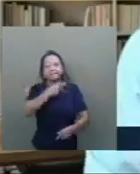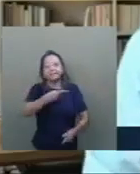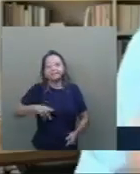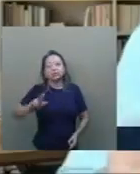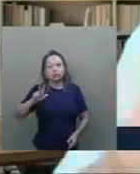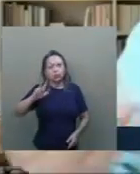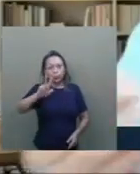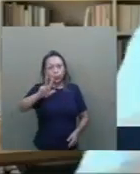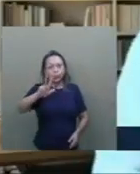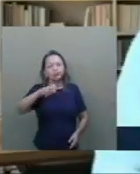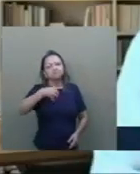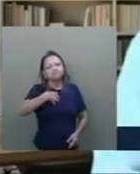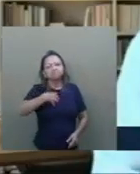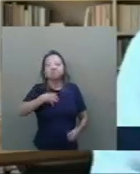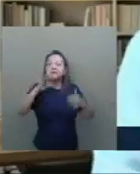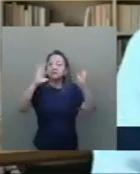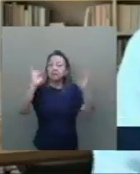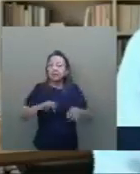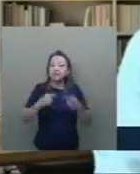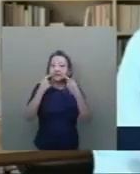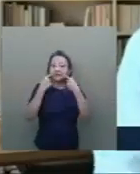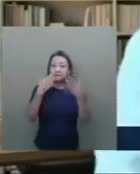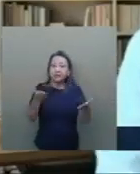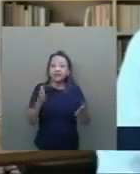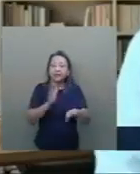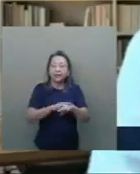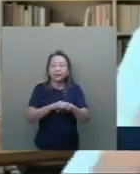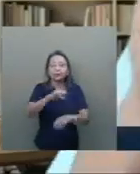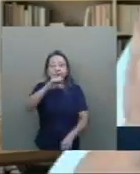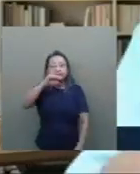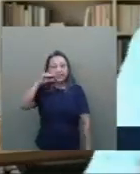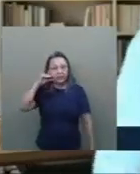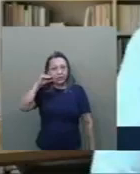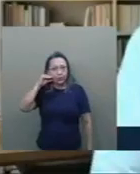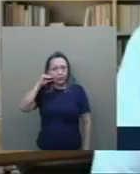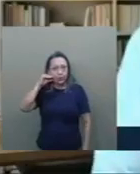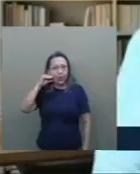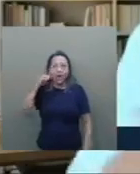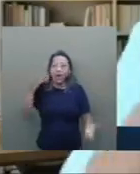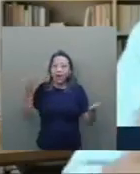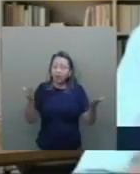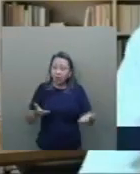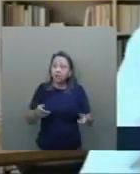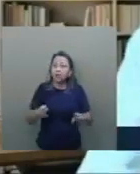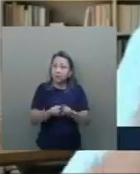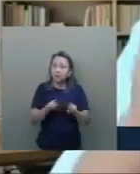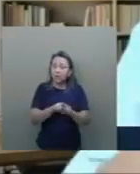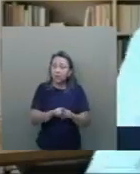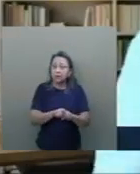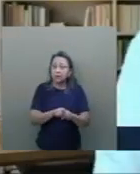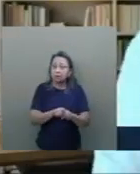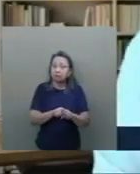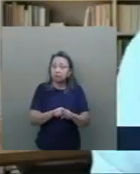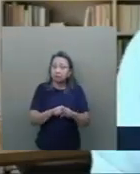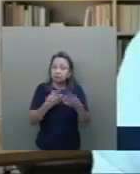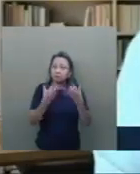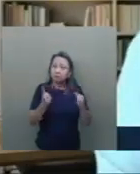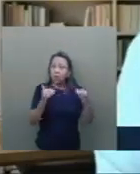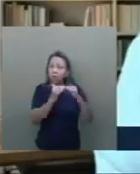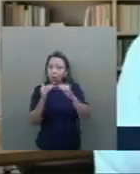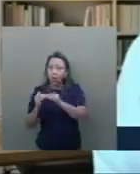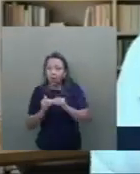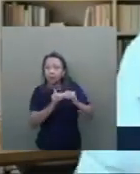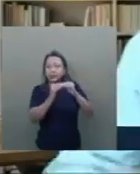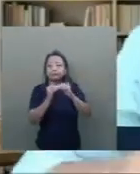e fico feliz de ver que o próprio Ciro Gomes agora recomenda, pela orientação do PDT,